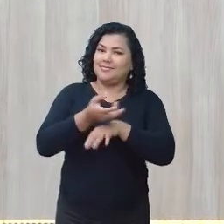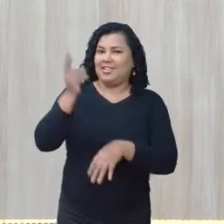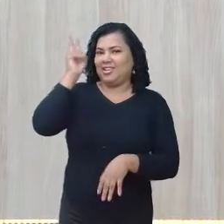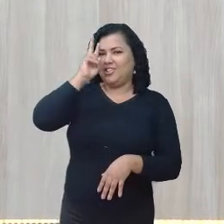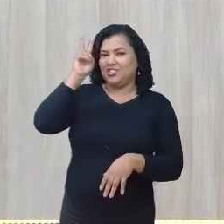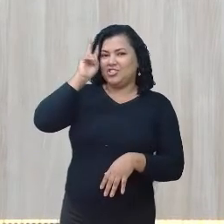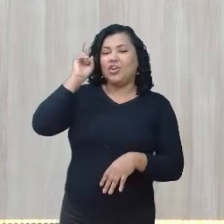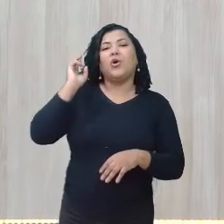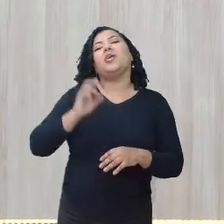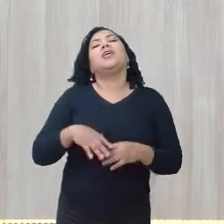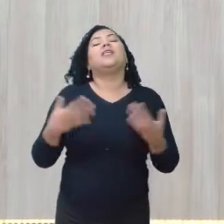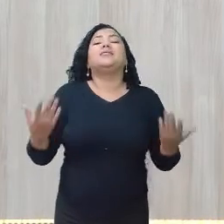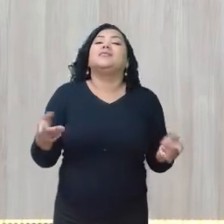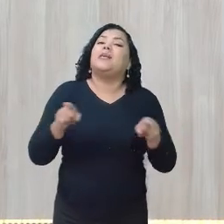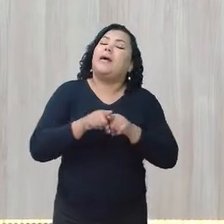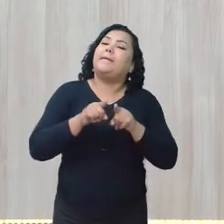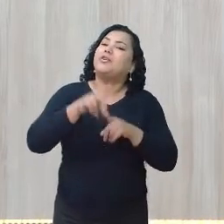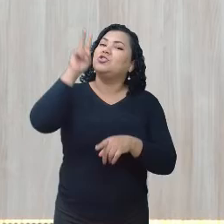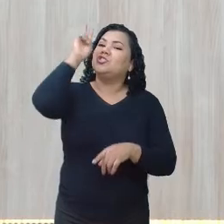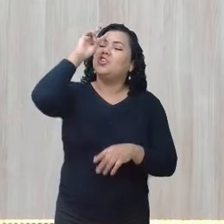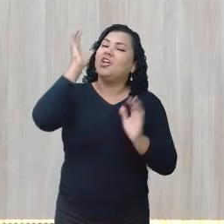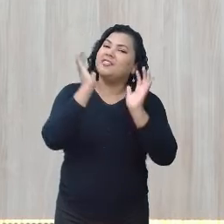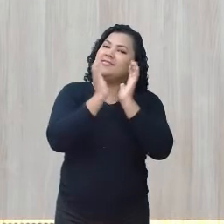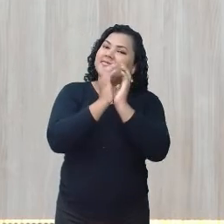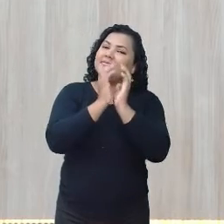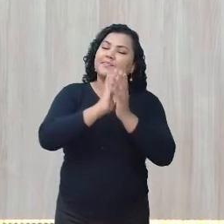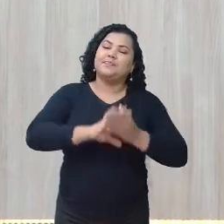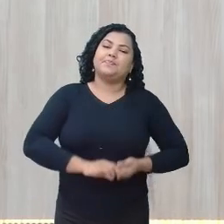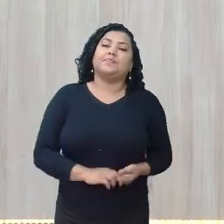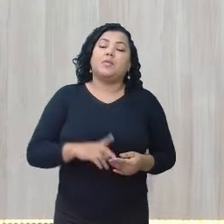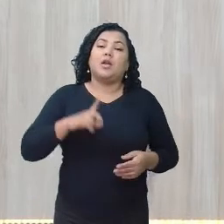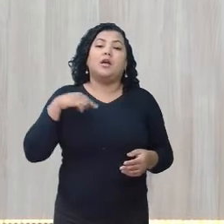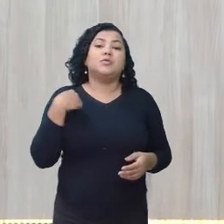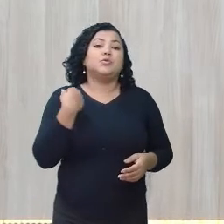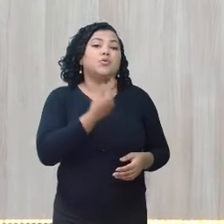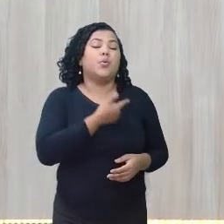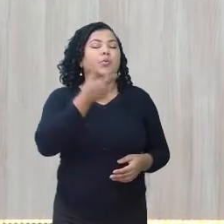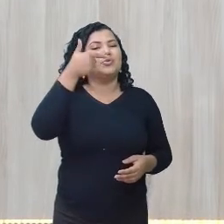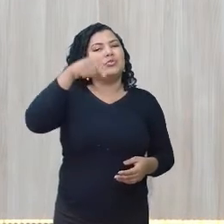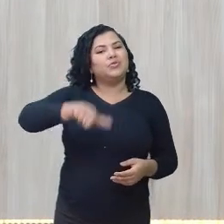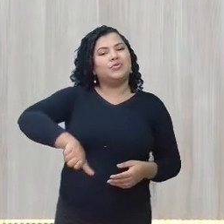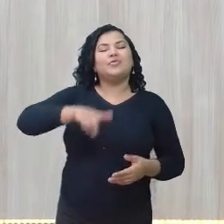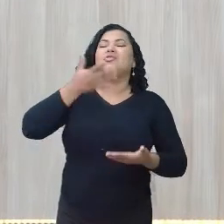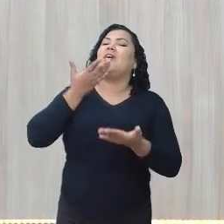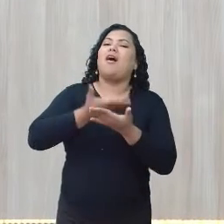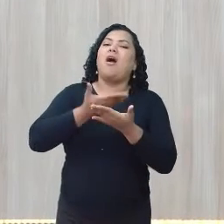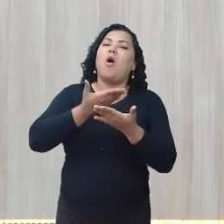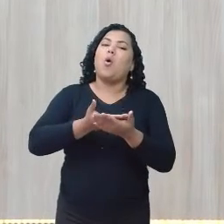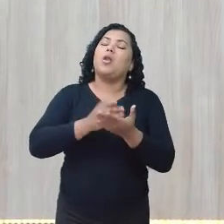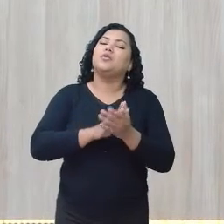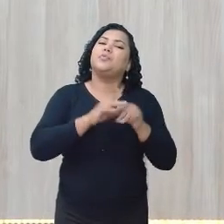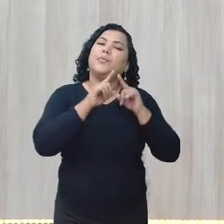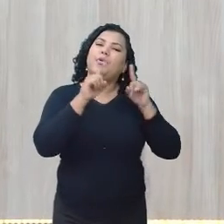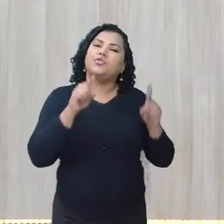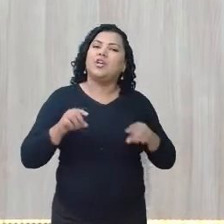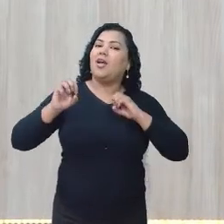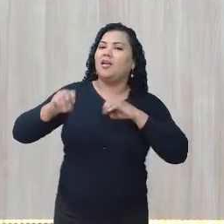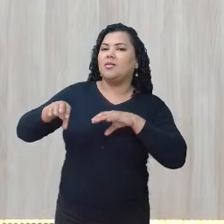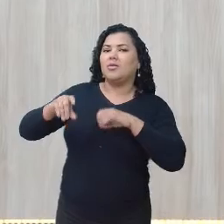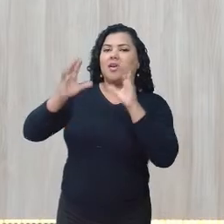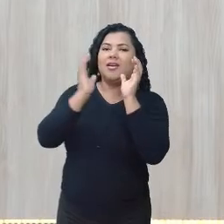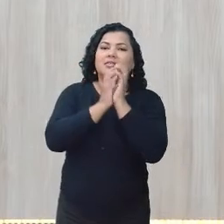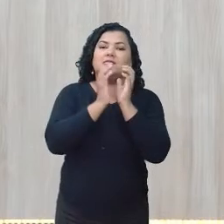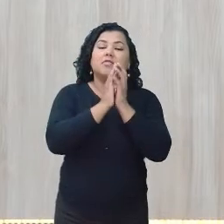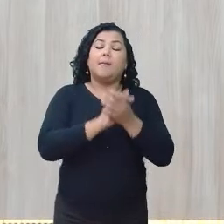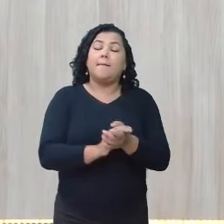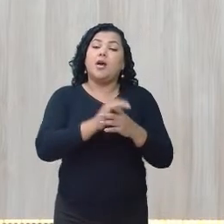de História do Recife. E nós vamos para mais uma aula do projeto Educa Recife para